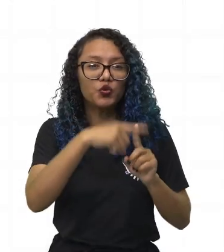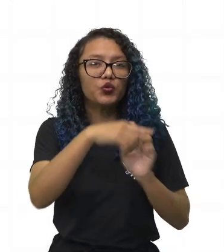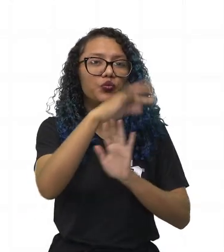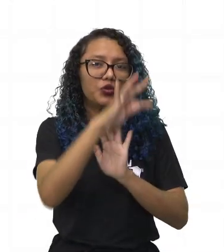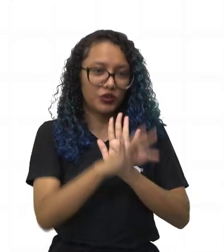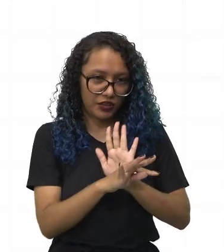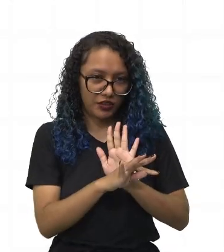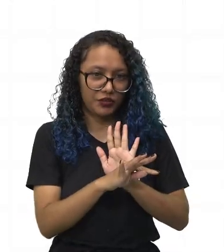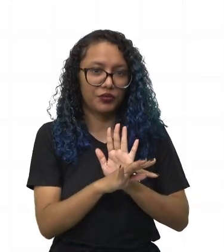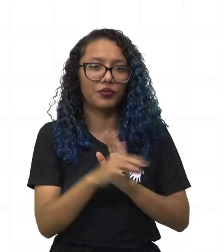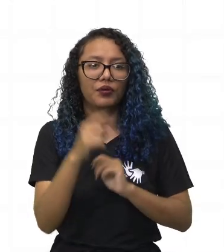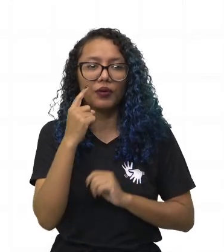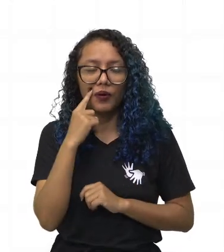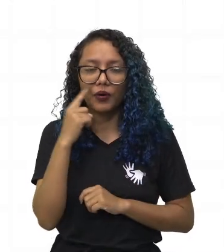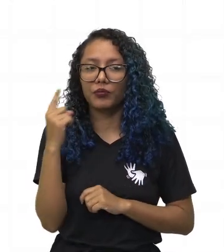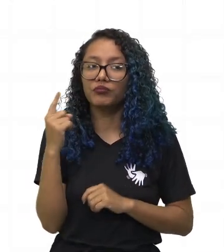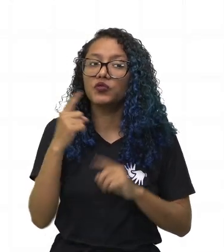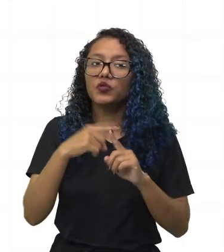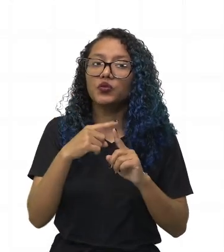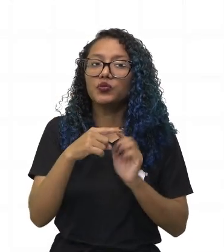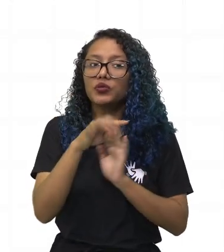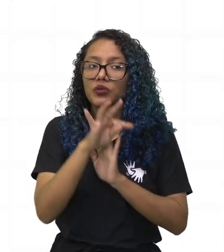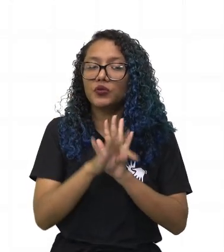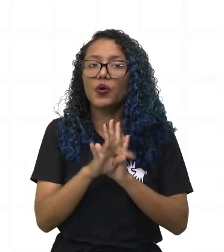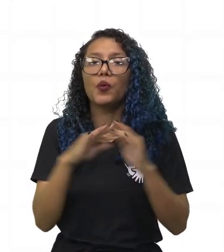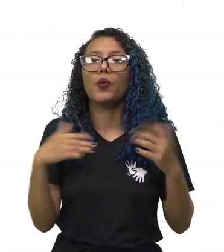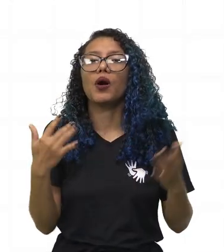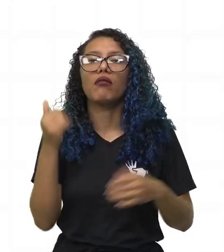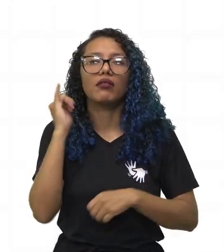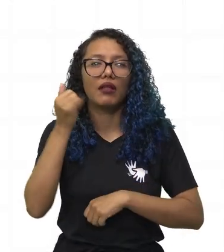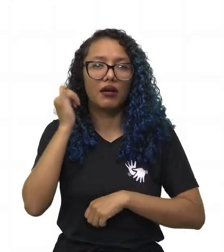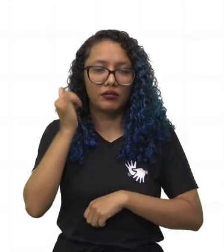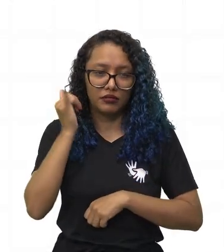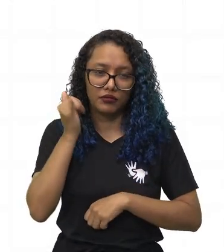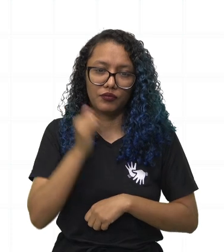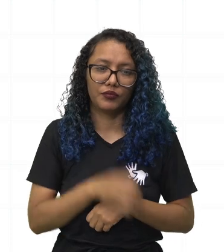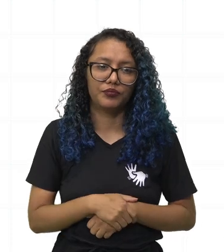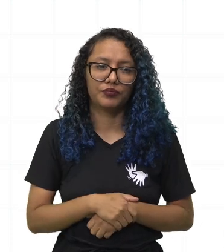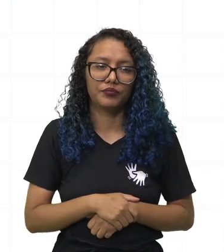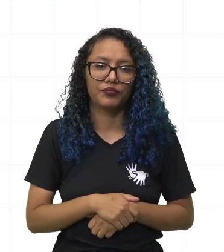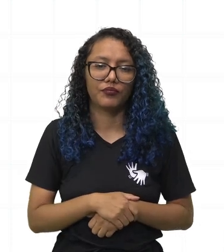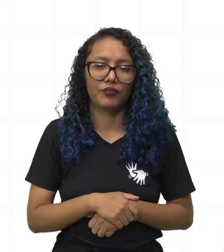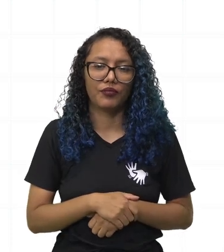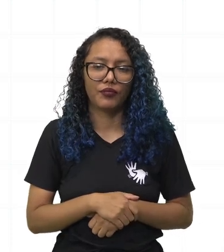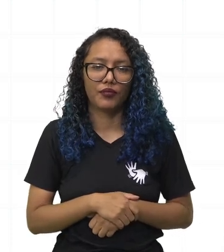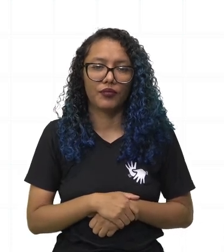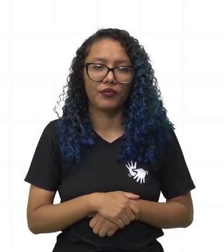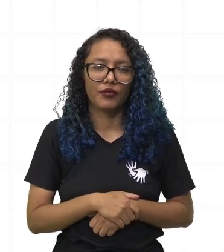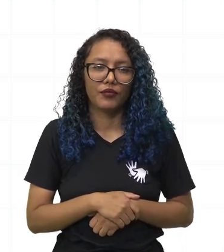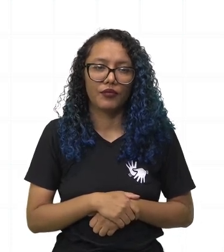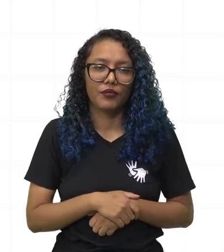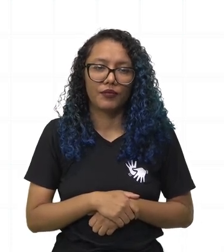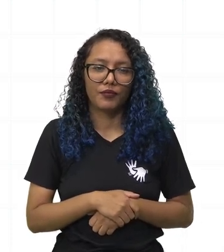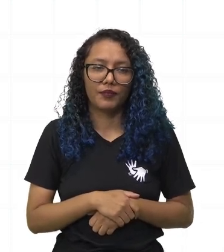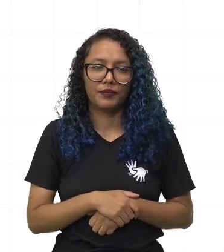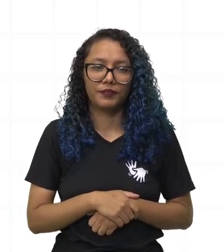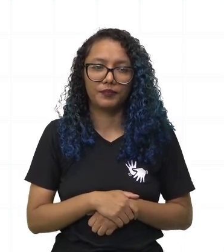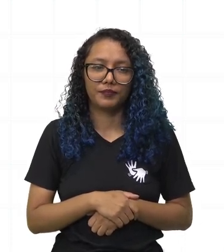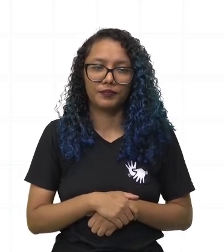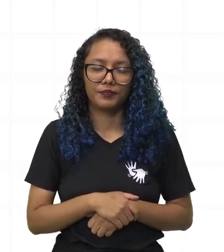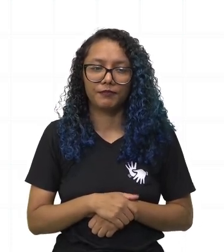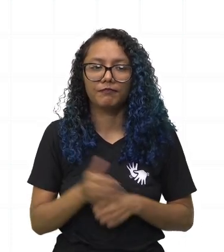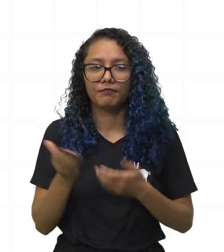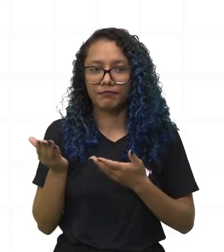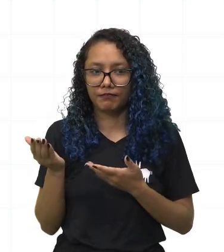só. Tipo textual narrativo. Vejam aí, o que é o tipo textual narrativo? Muito